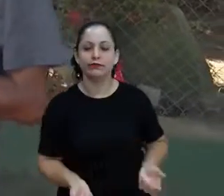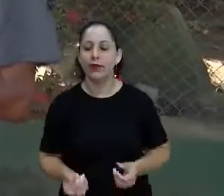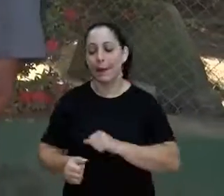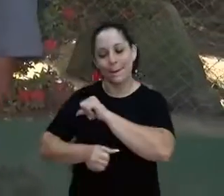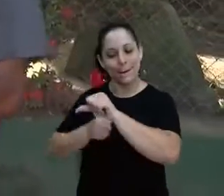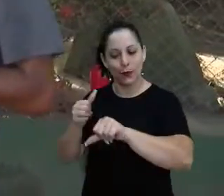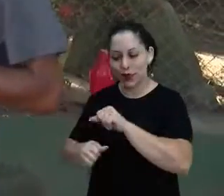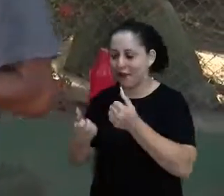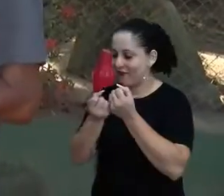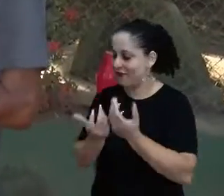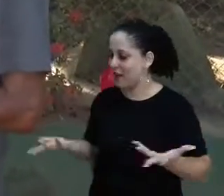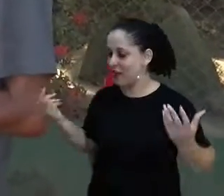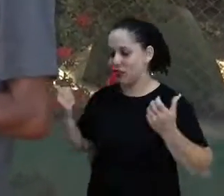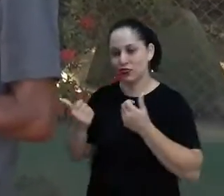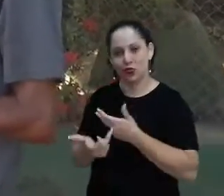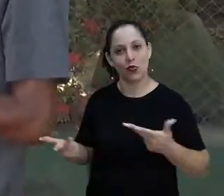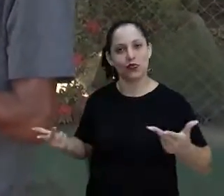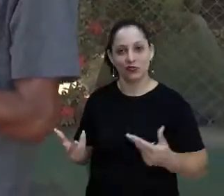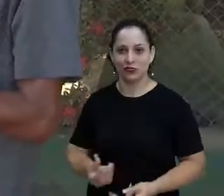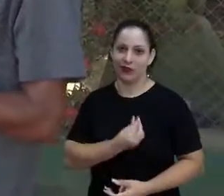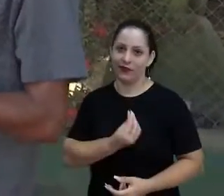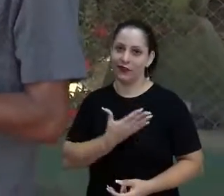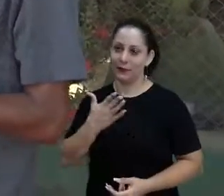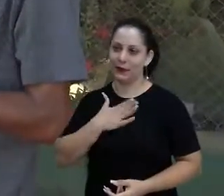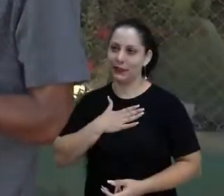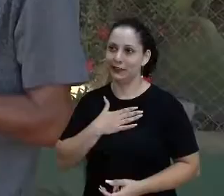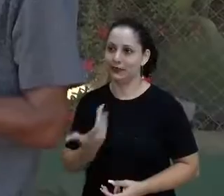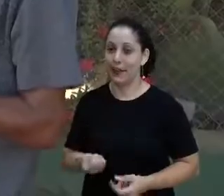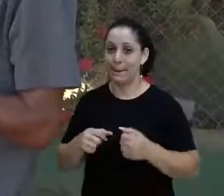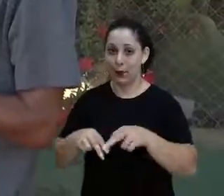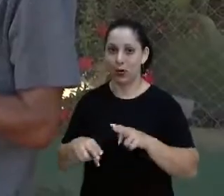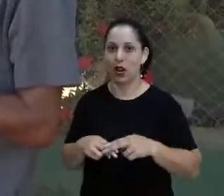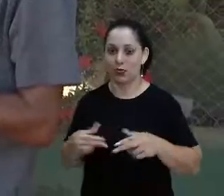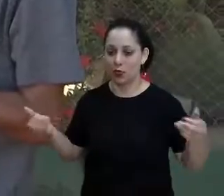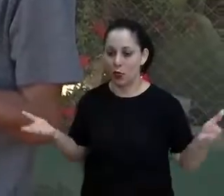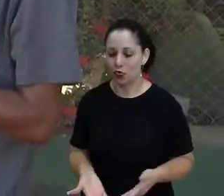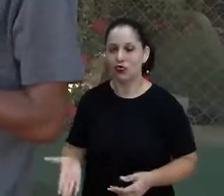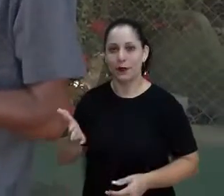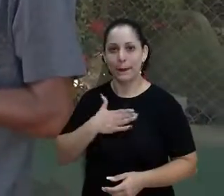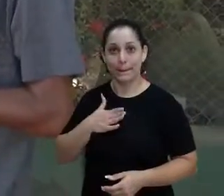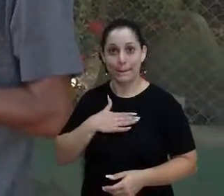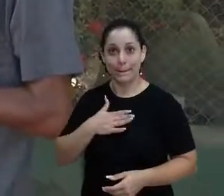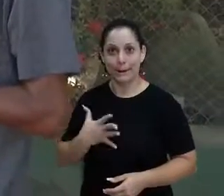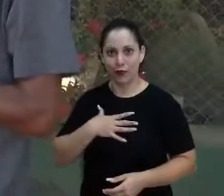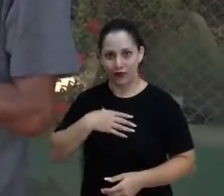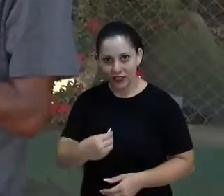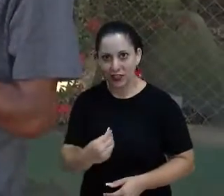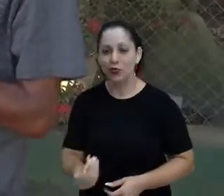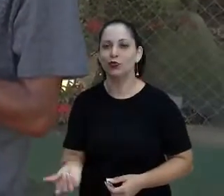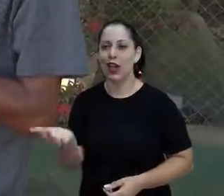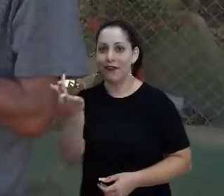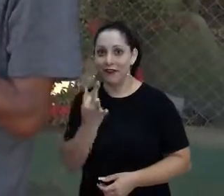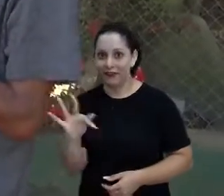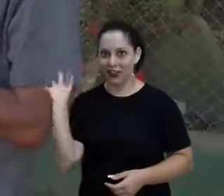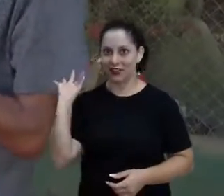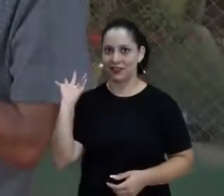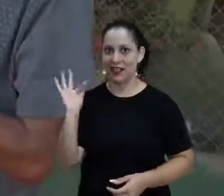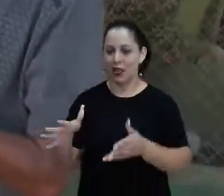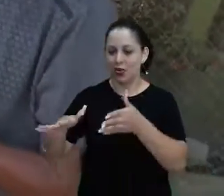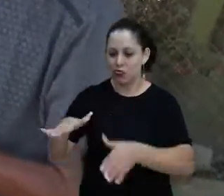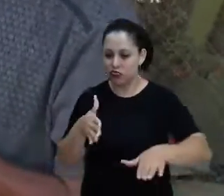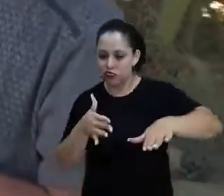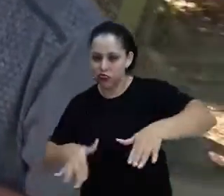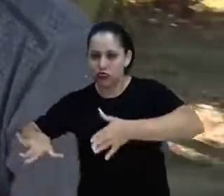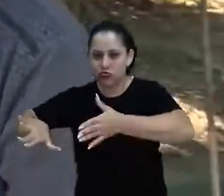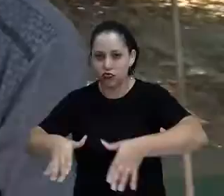coisa na minha vida, tanto a minha como meus filhos. Através do hóquei, meu filho hoje está jogando hóquei na França. E através do conhecimento do